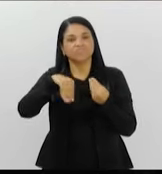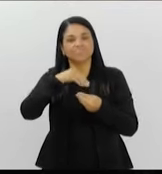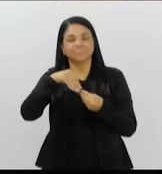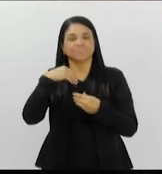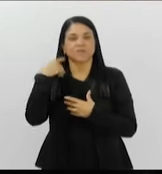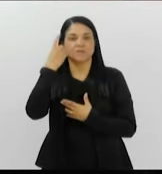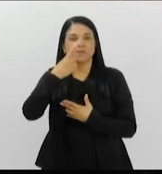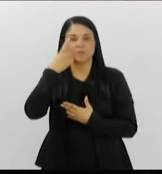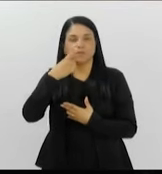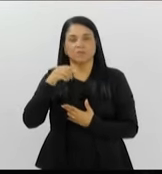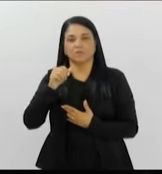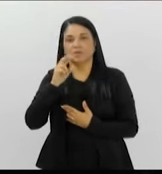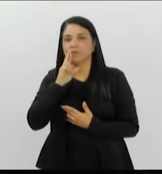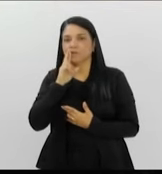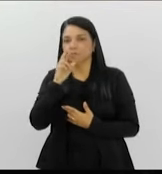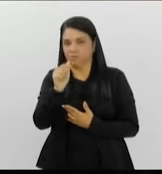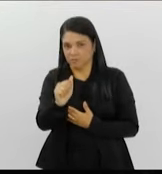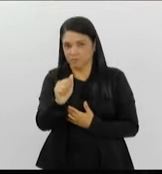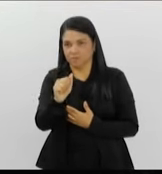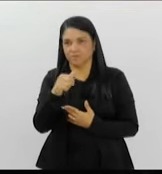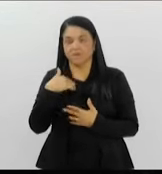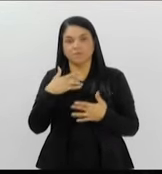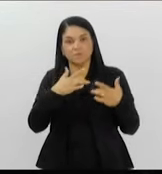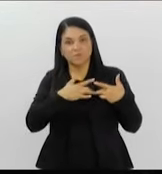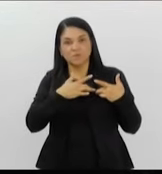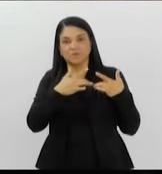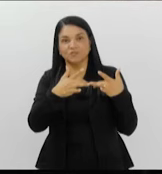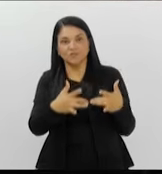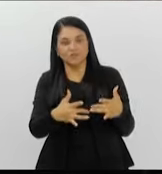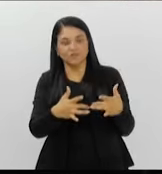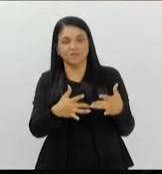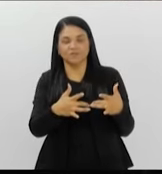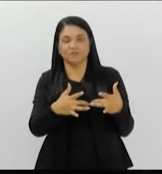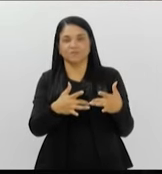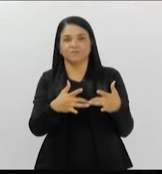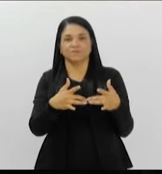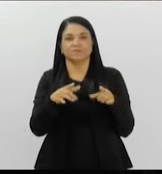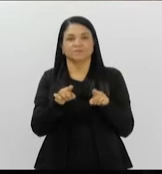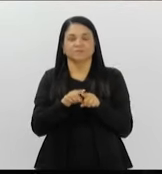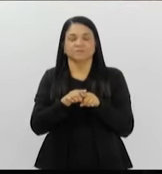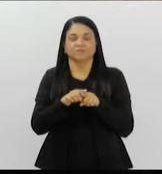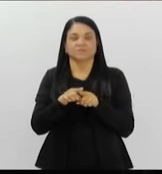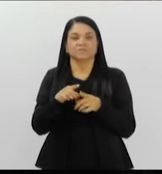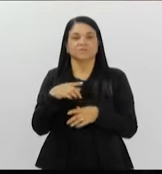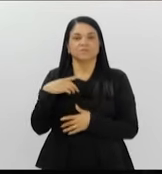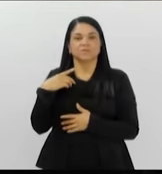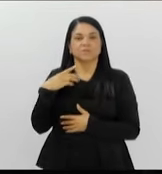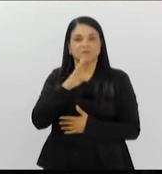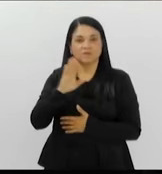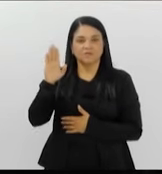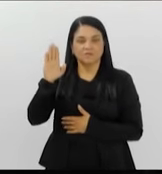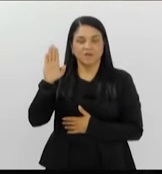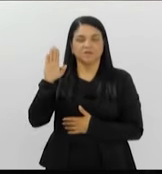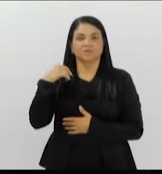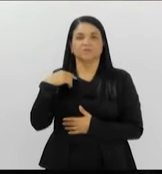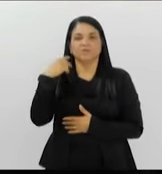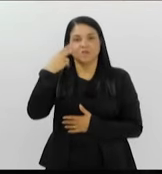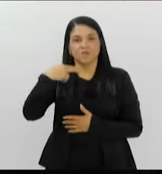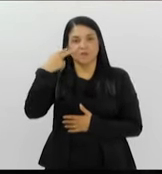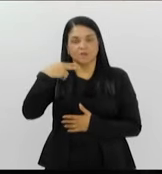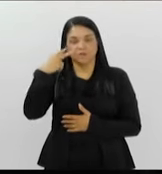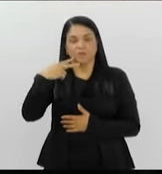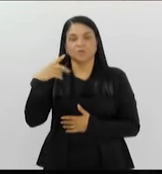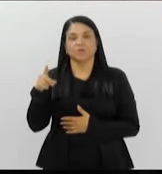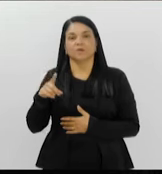Amorim. Eu venho me solidarizar com o candidato a vereador Leonel Quirino, conhecido como Leonel